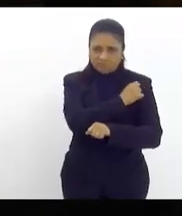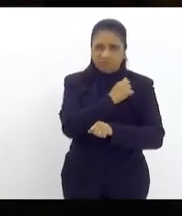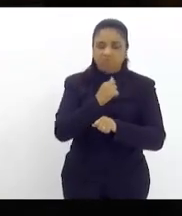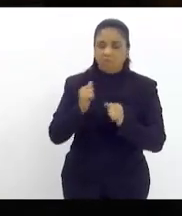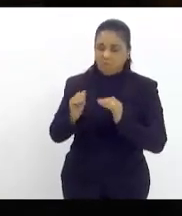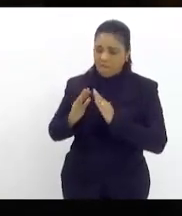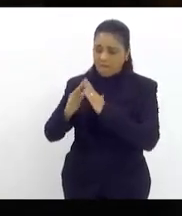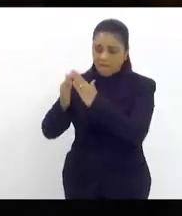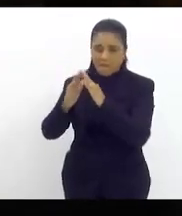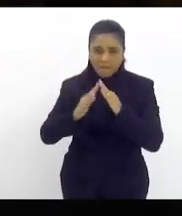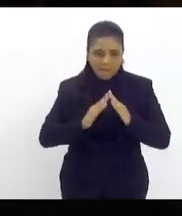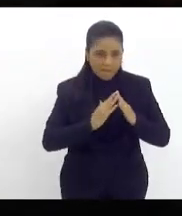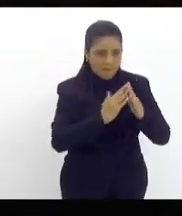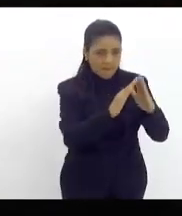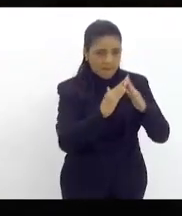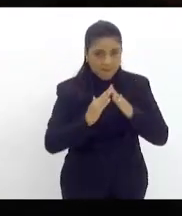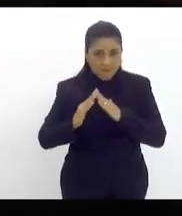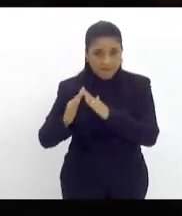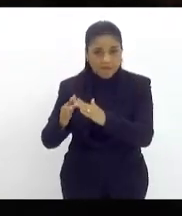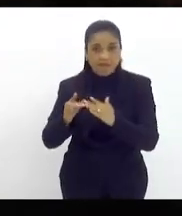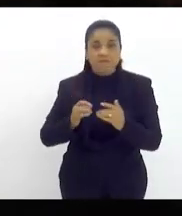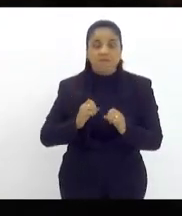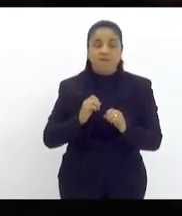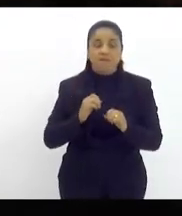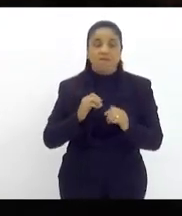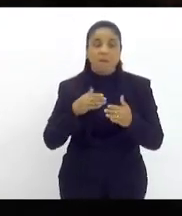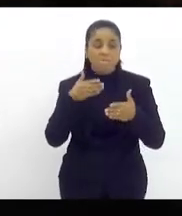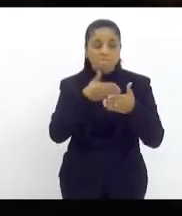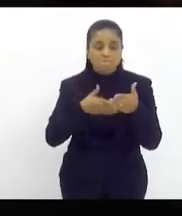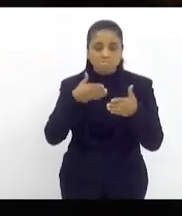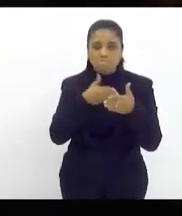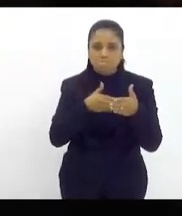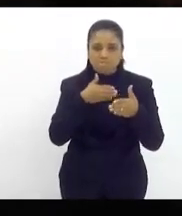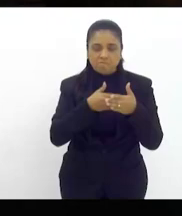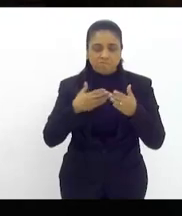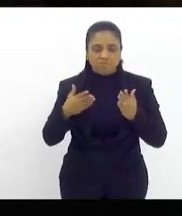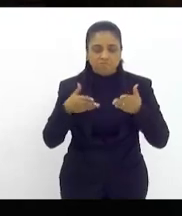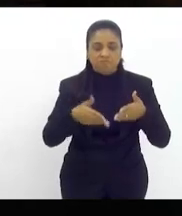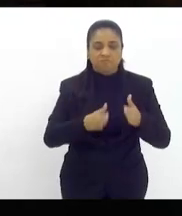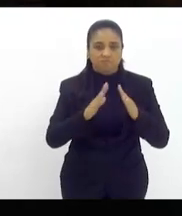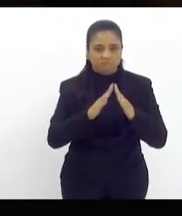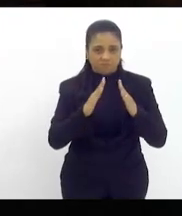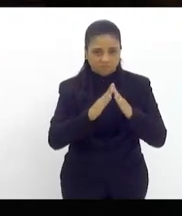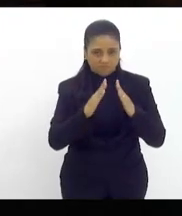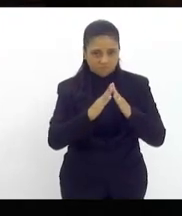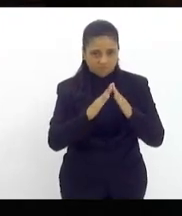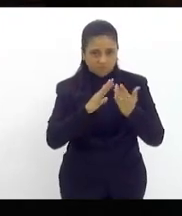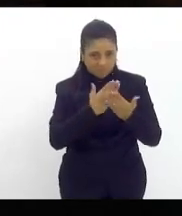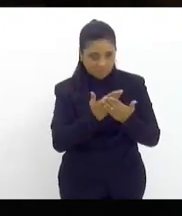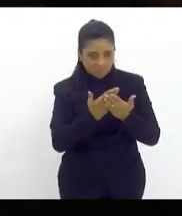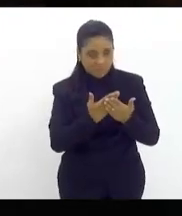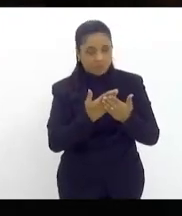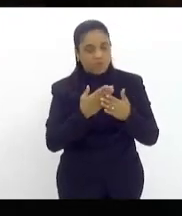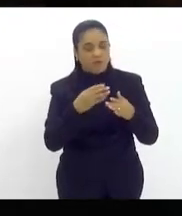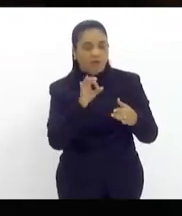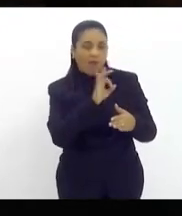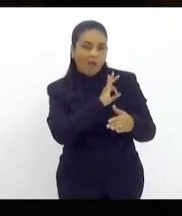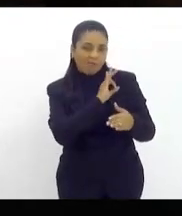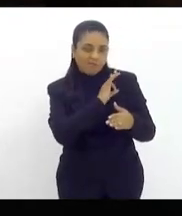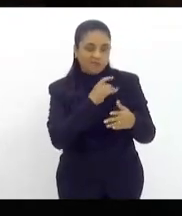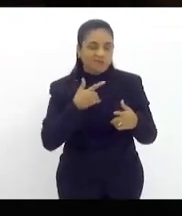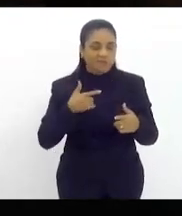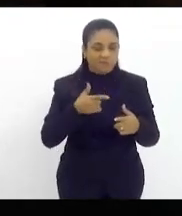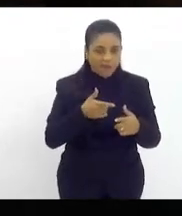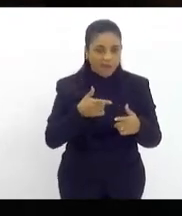favelas e periferias que muitas vezes são impedidos de chegar na escola porque teve uma operação policial mas que isso muitas vezes não